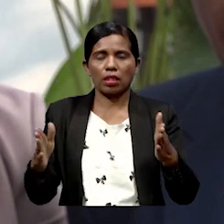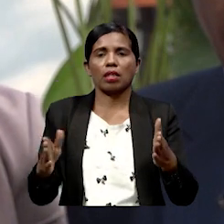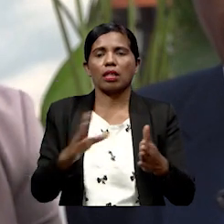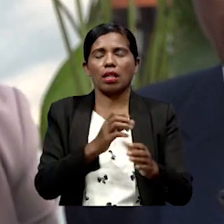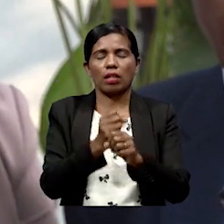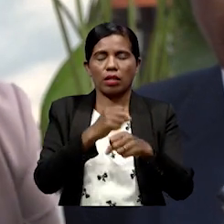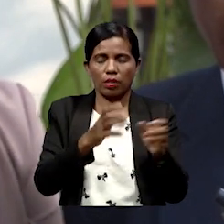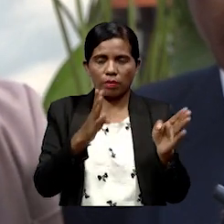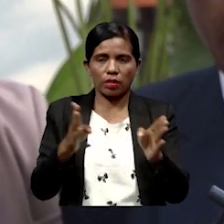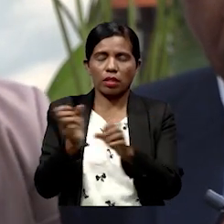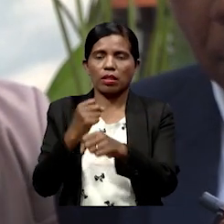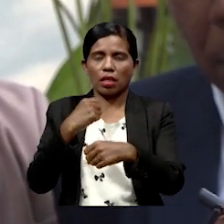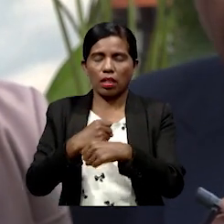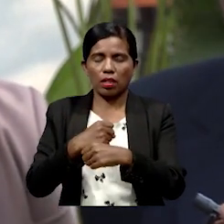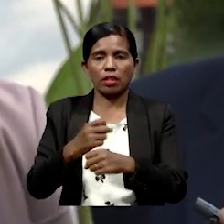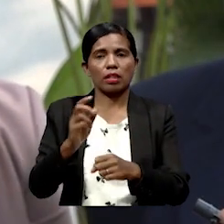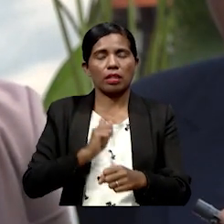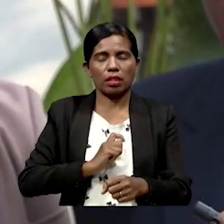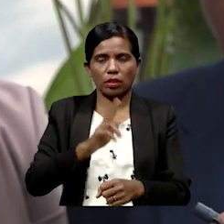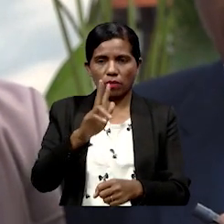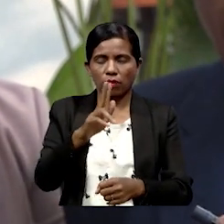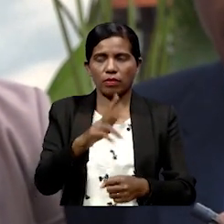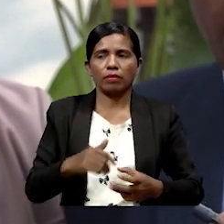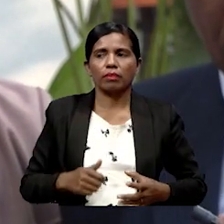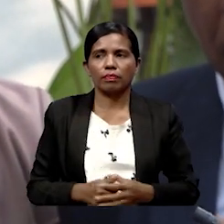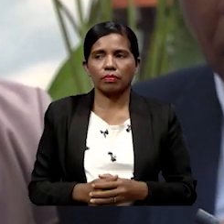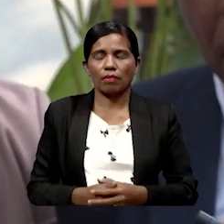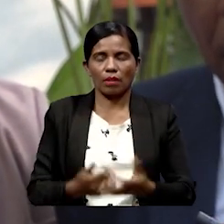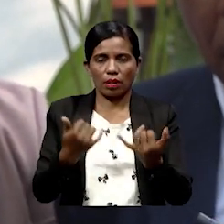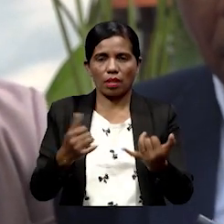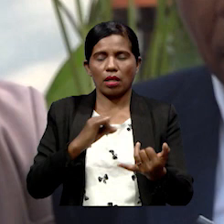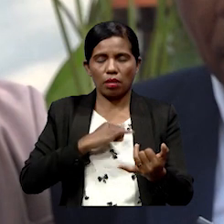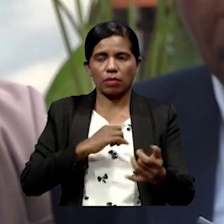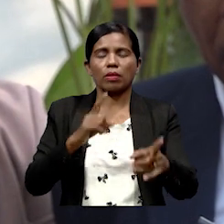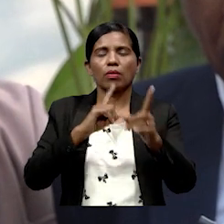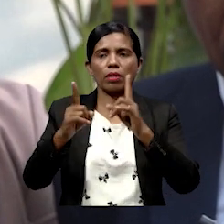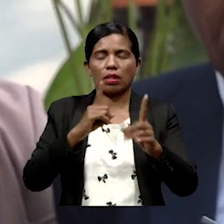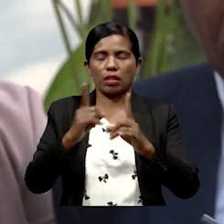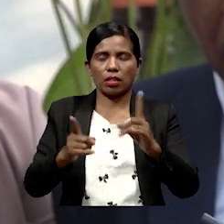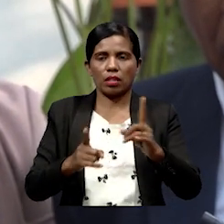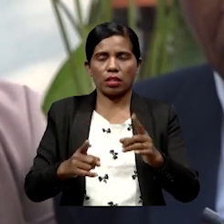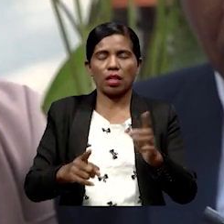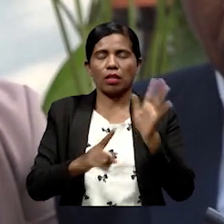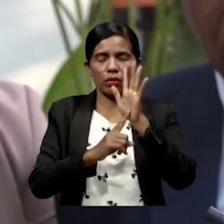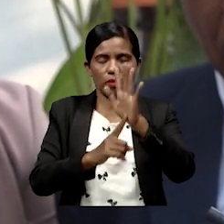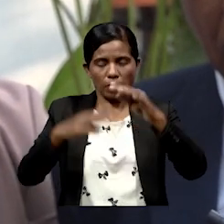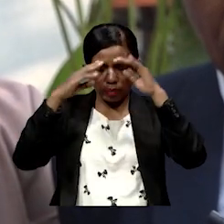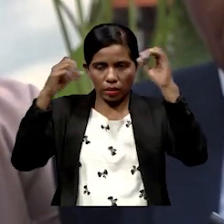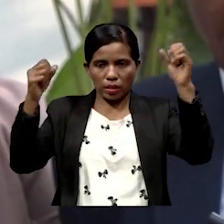que a cerimônia não se realize a Tachitone. Mas também, o Enhaume Sumé atualiza a Sua Excelência Presidente eleito,